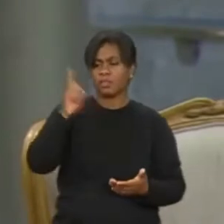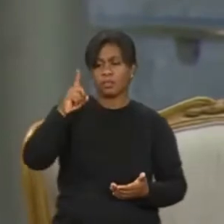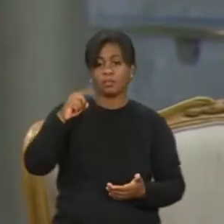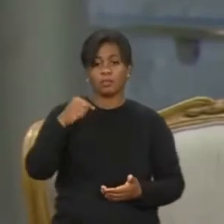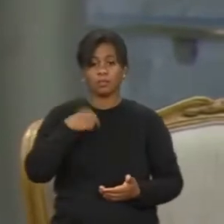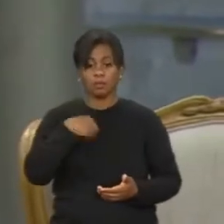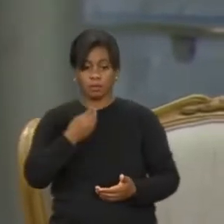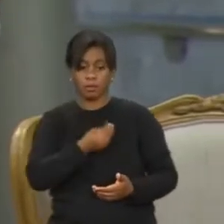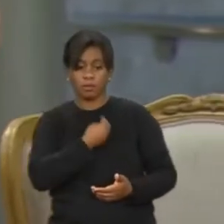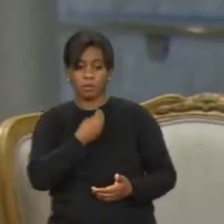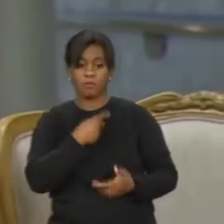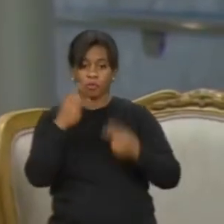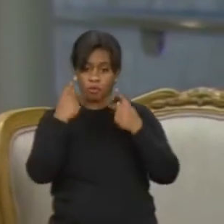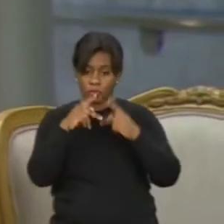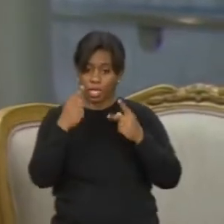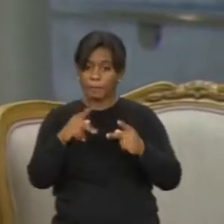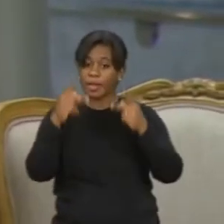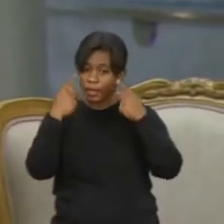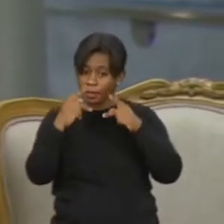o que eu prego e prego o que eu vivo,